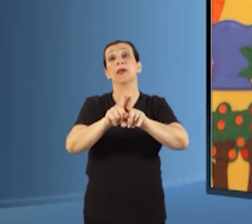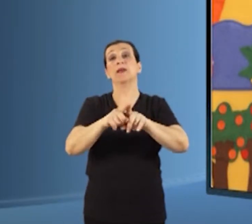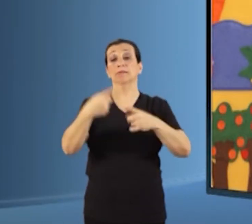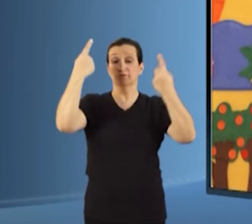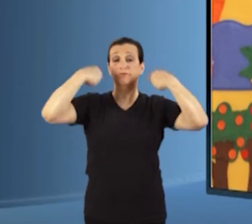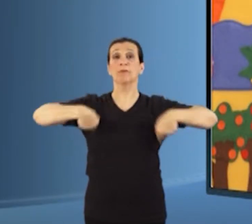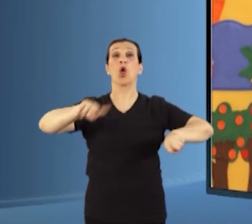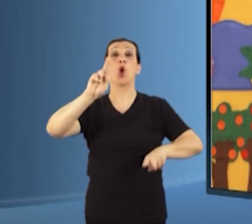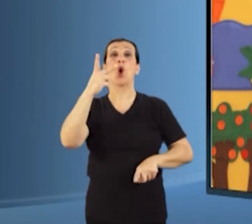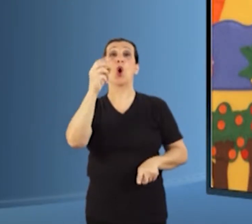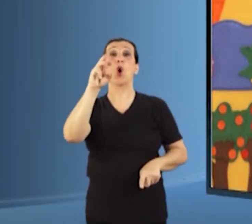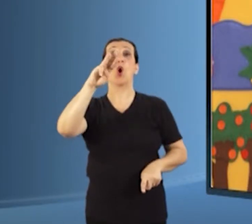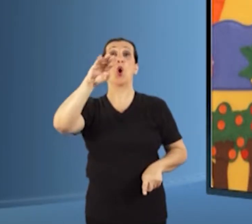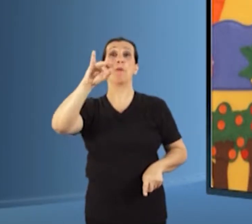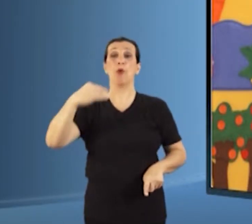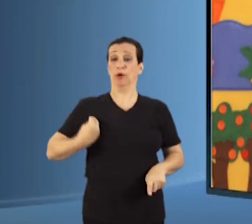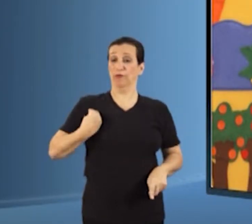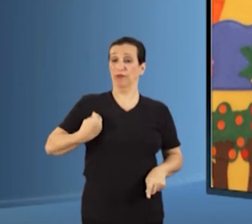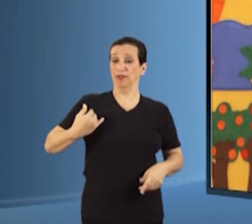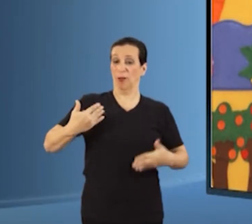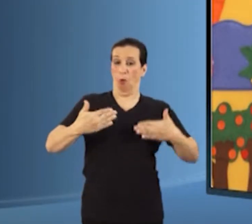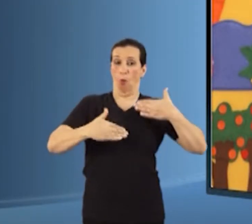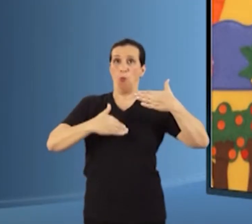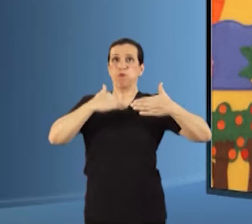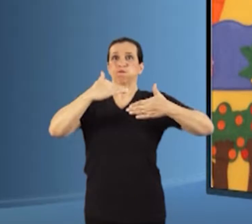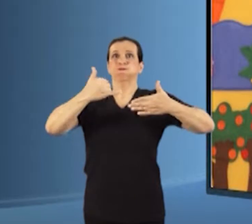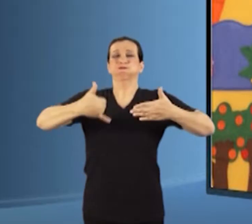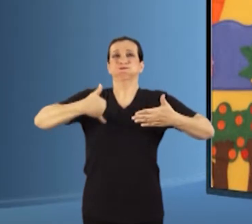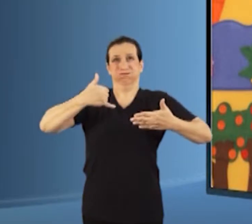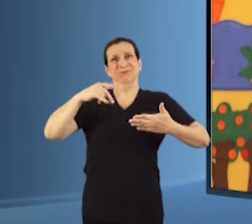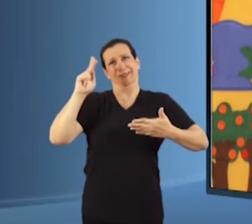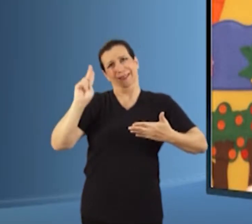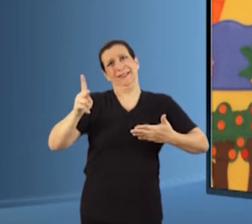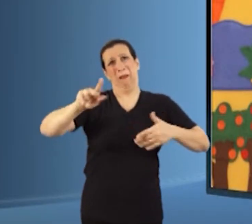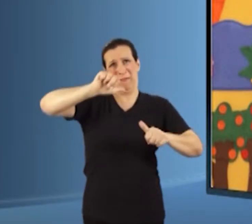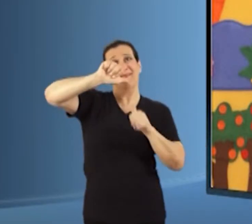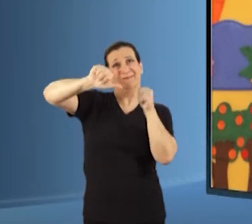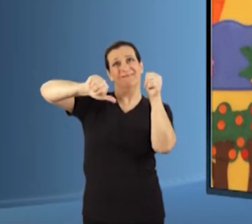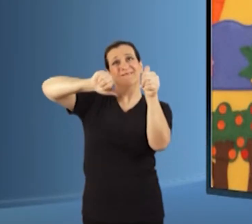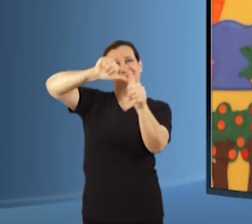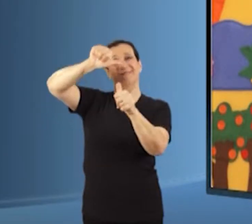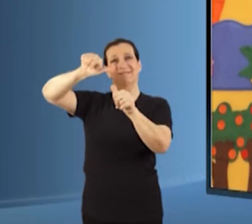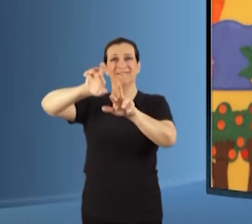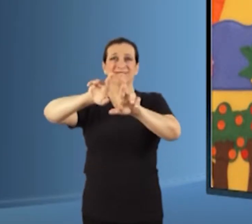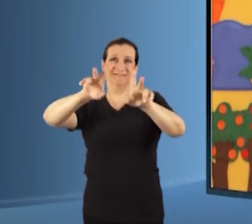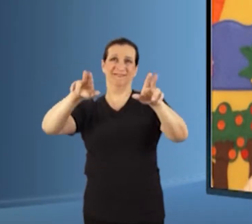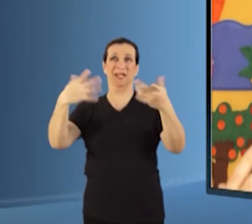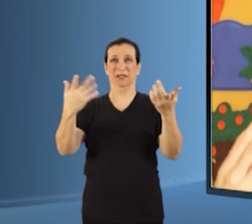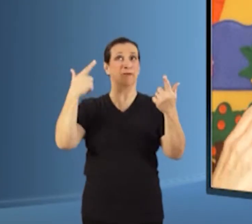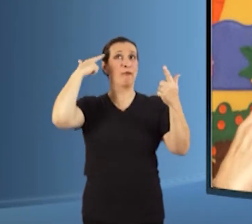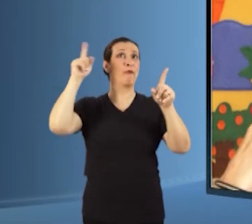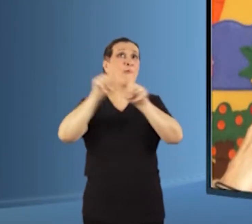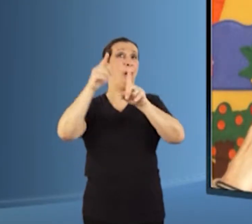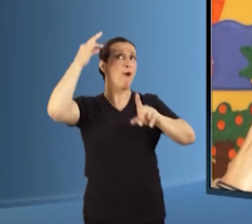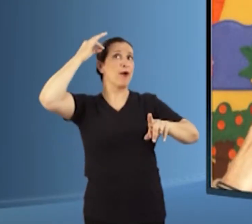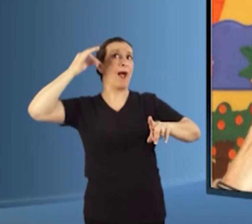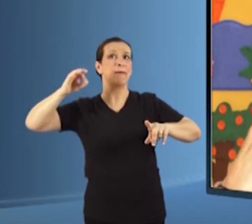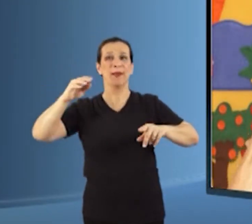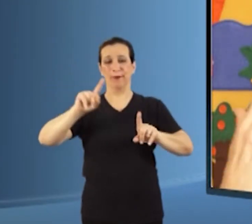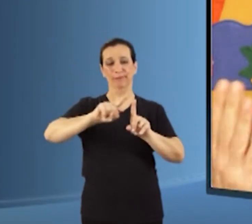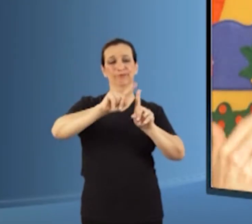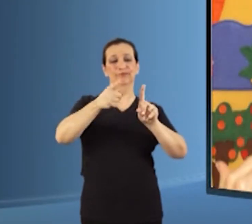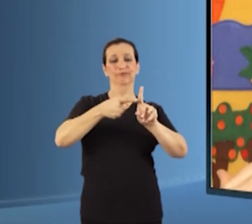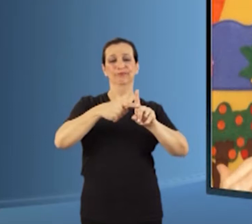até alterações hormonais durante a vida, como varia o